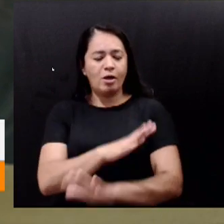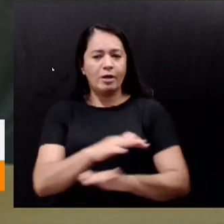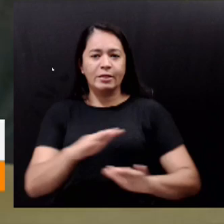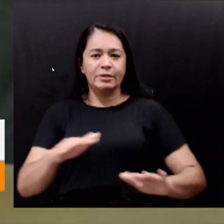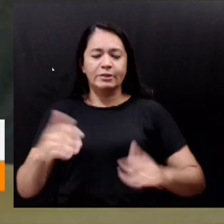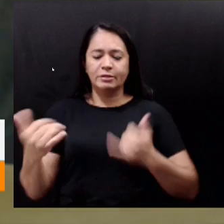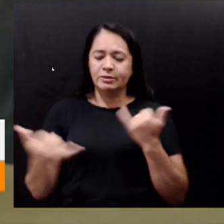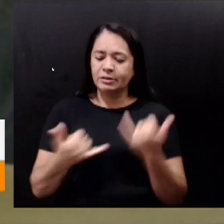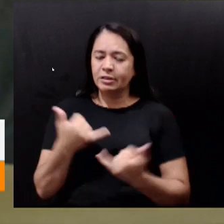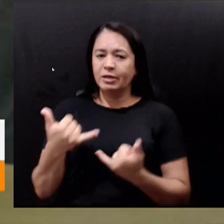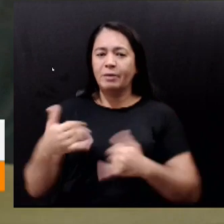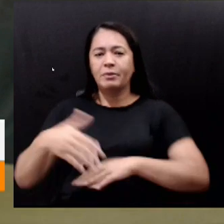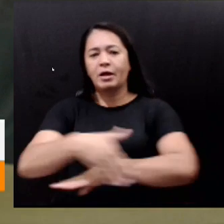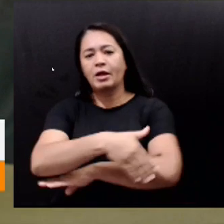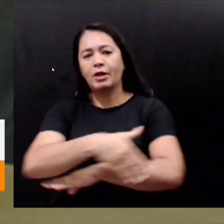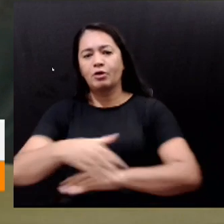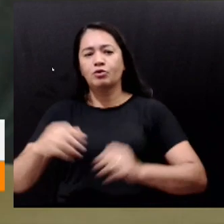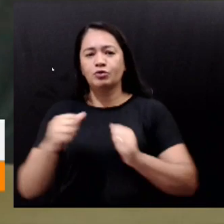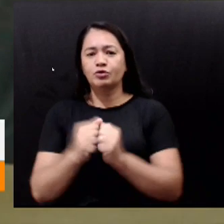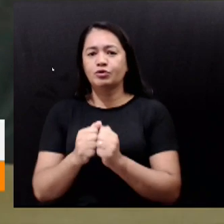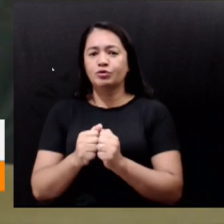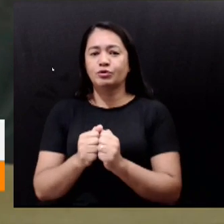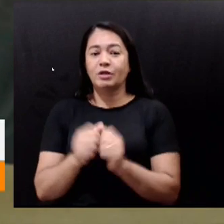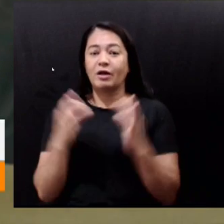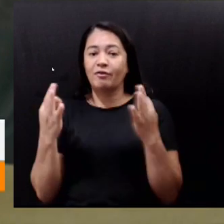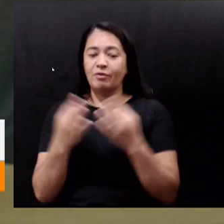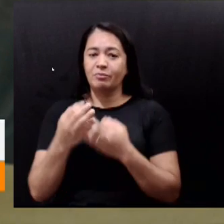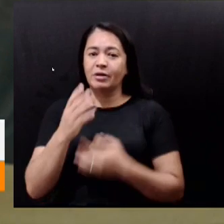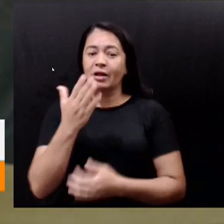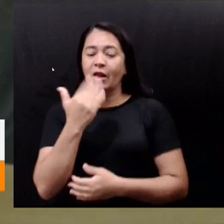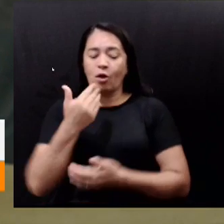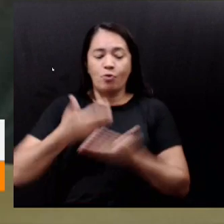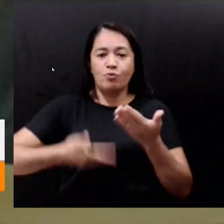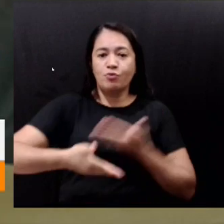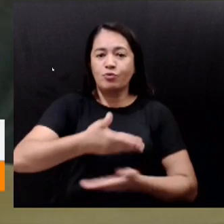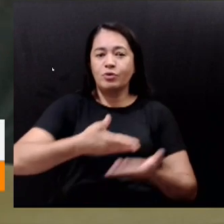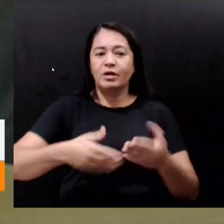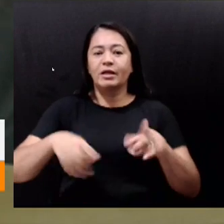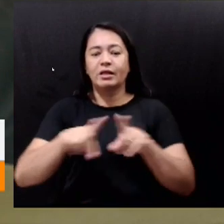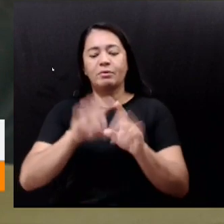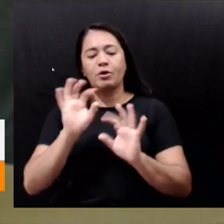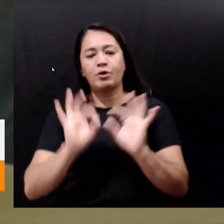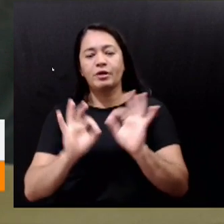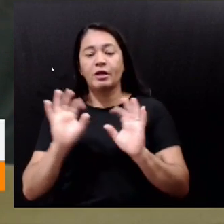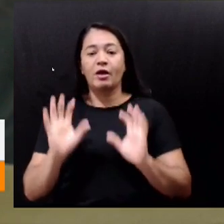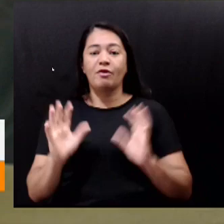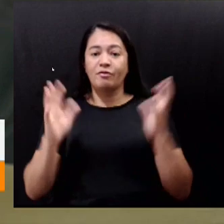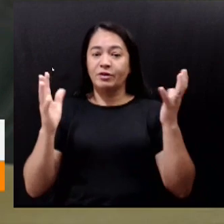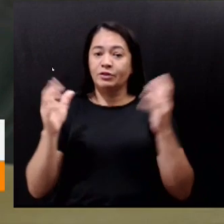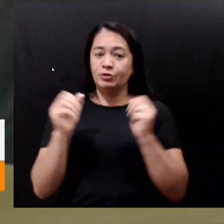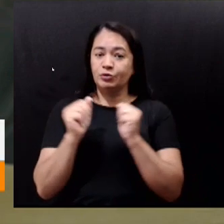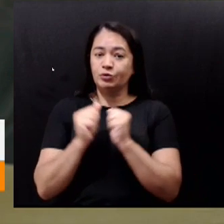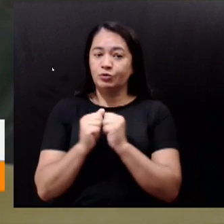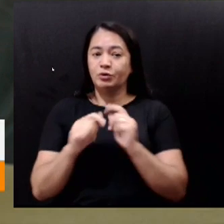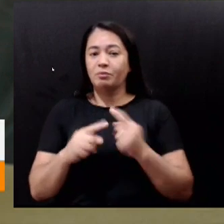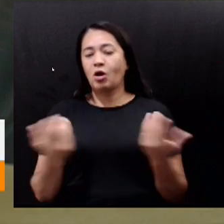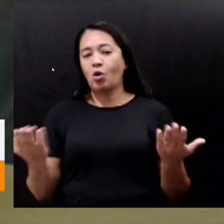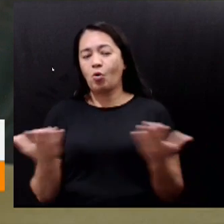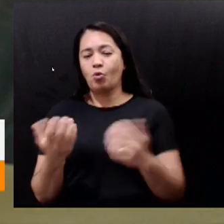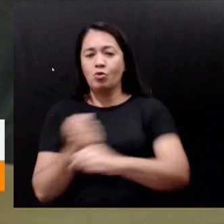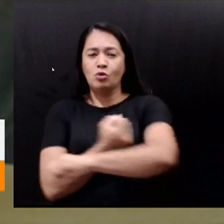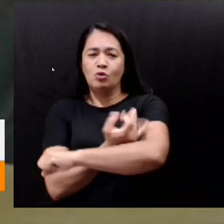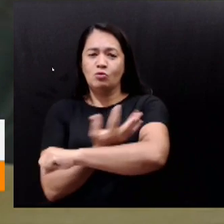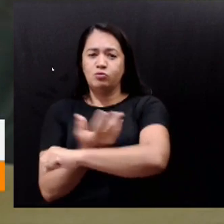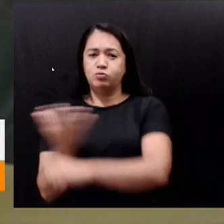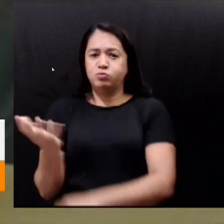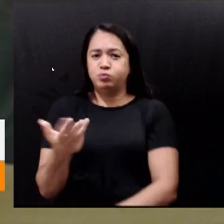famílias trocarem alimentos e até mesmo organizarem festas em conjunto, né? Mas hoje a urbanização acelerada, o medo da violência,